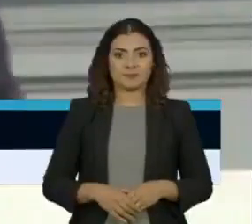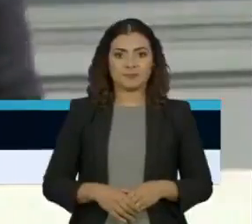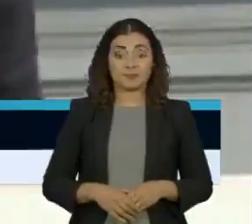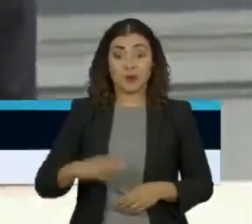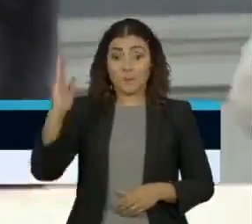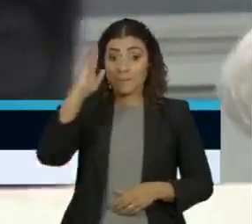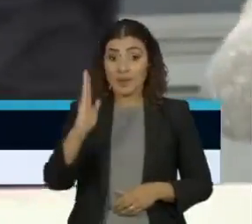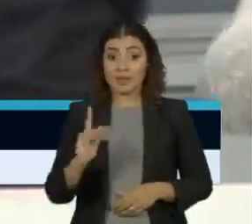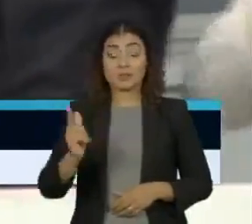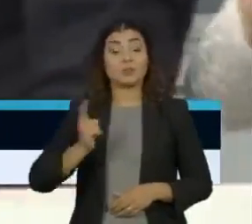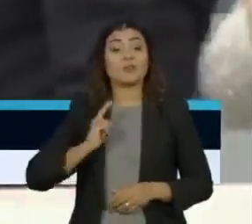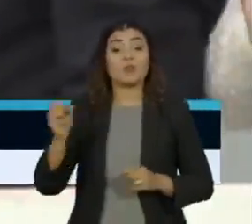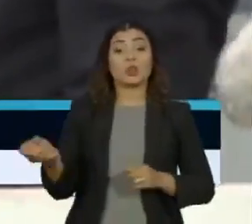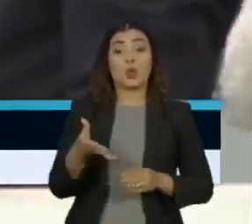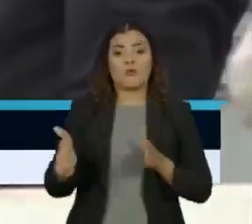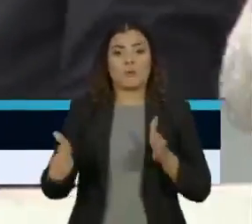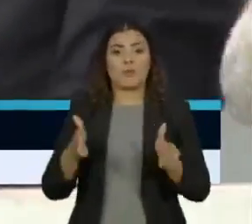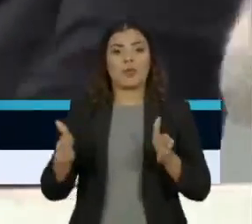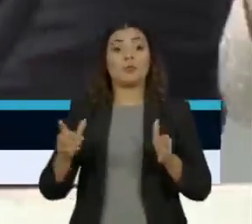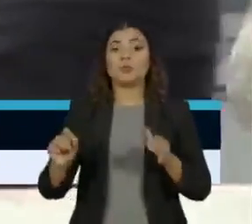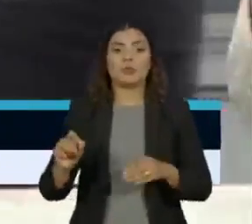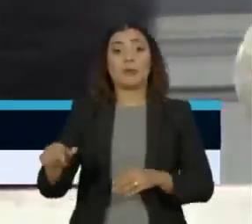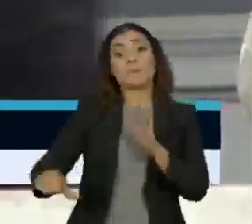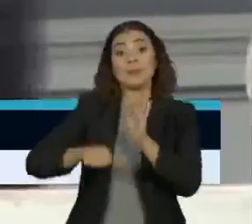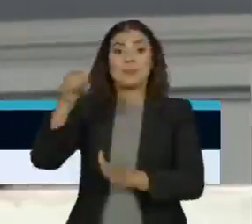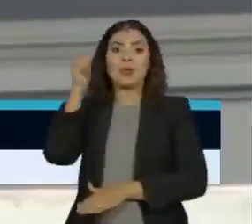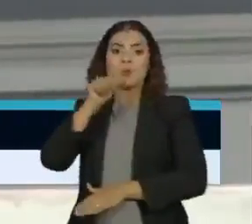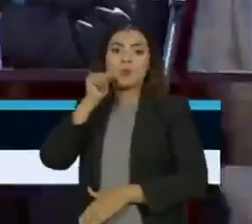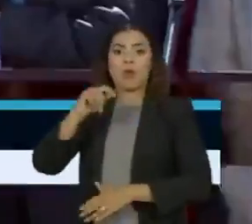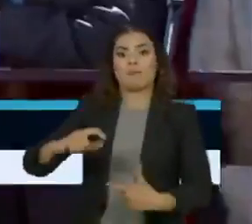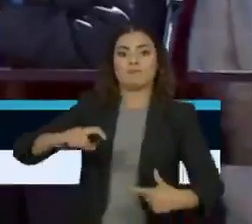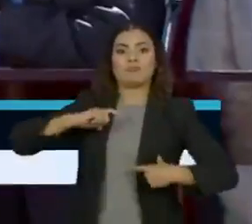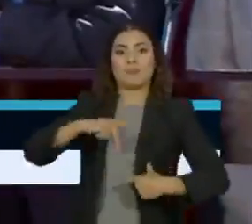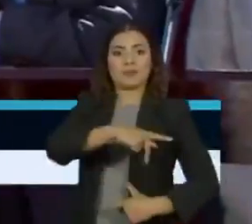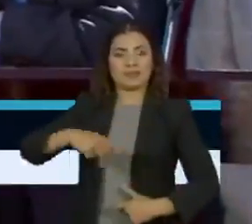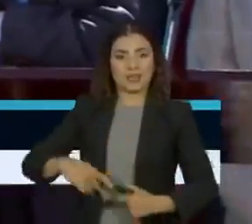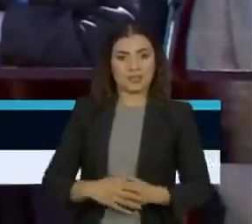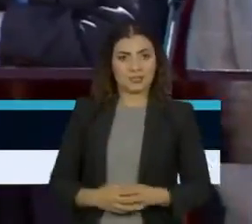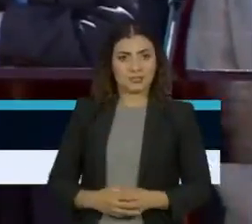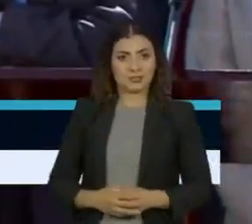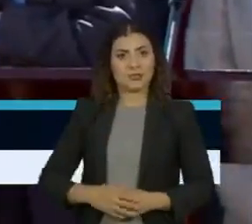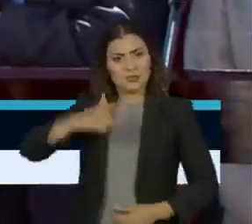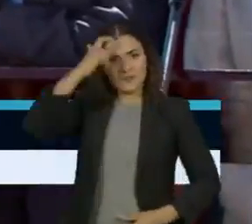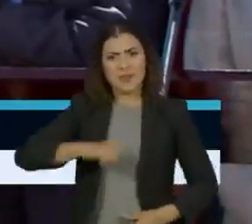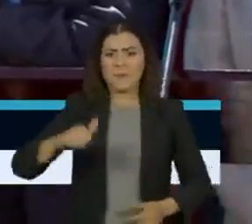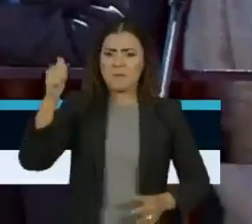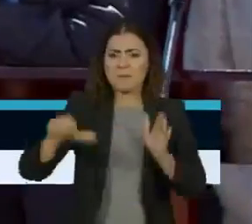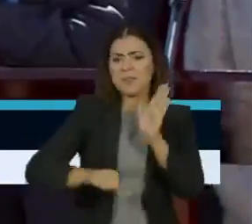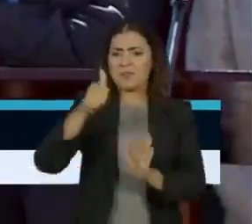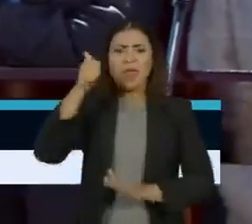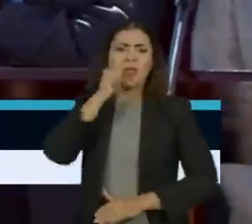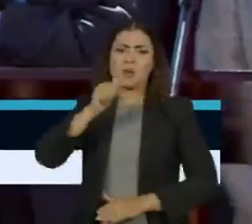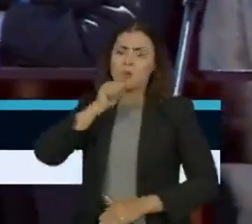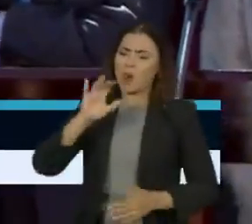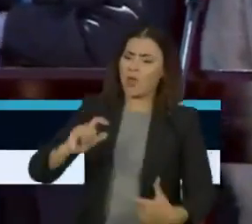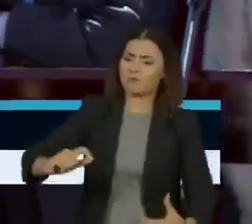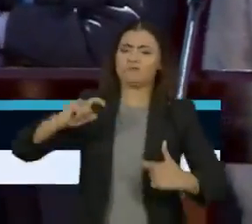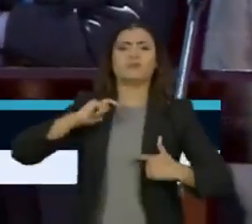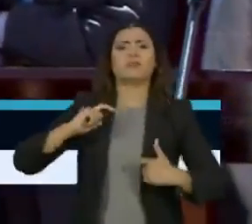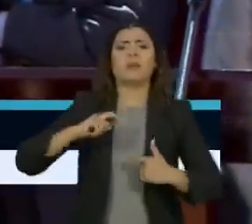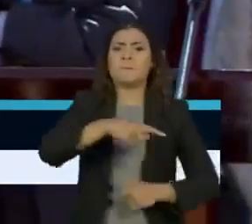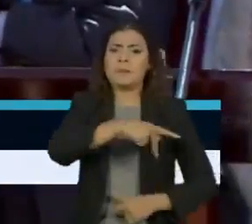O Brasil entrou na nova era com a primeira mulher no comando do país. A primeira mulher